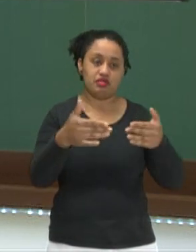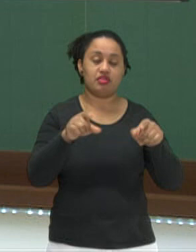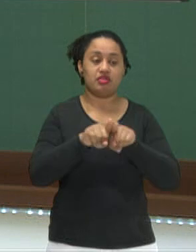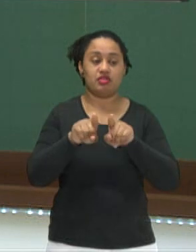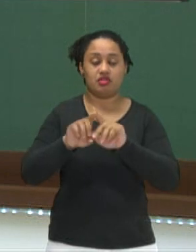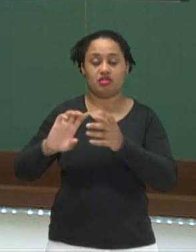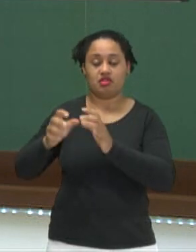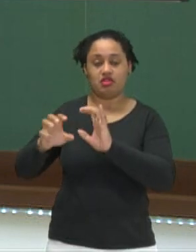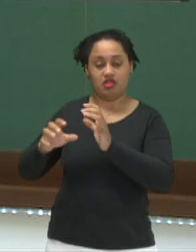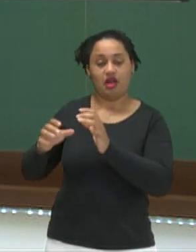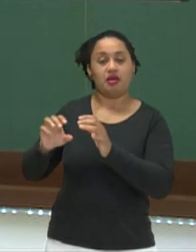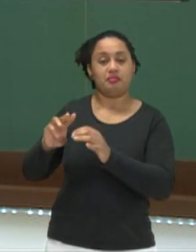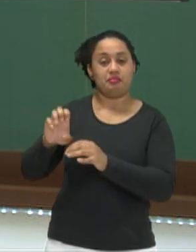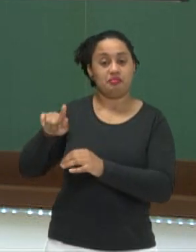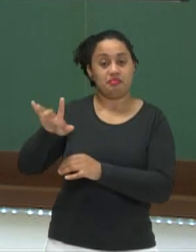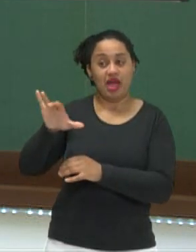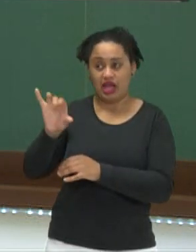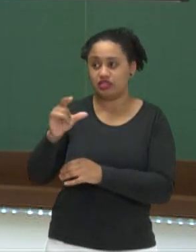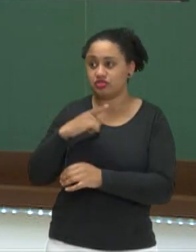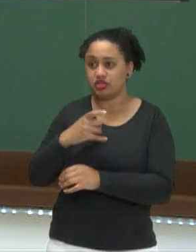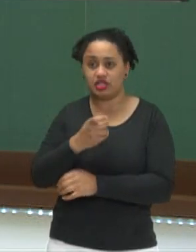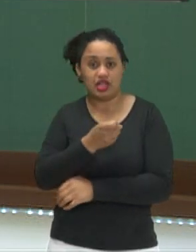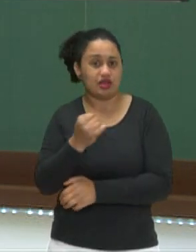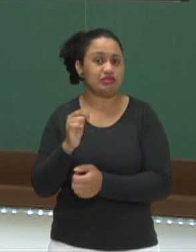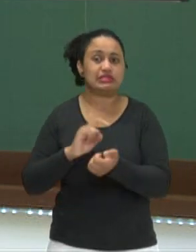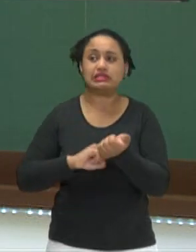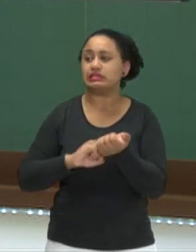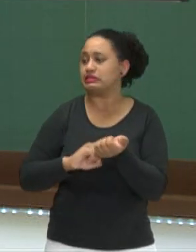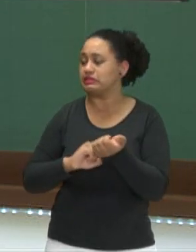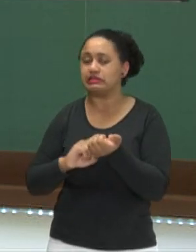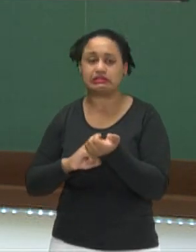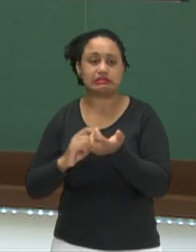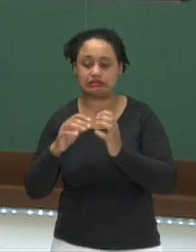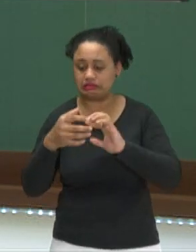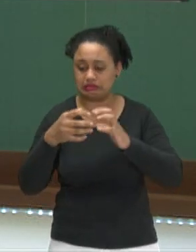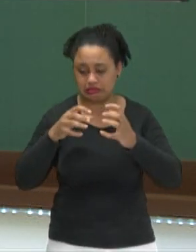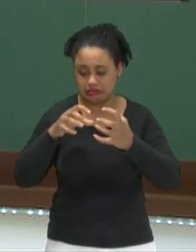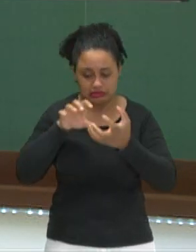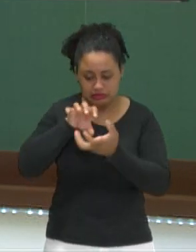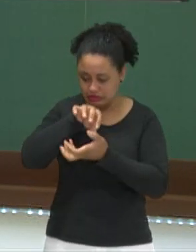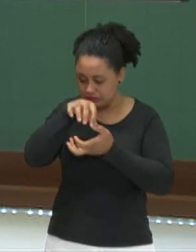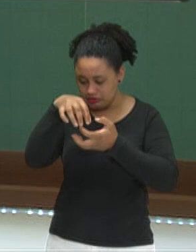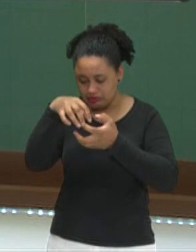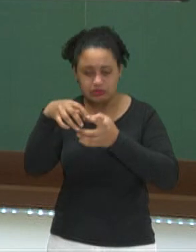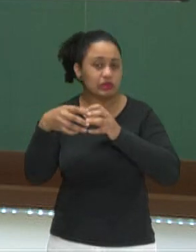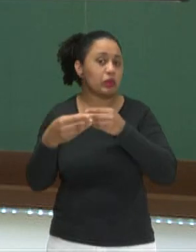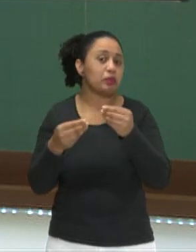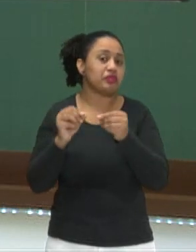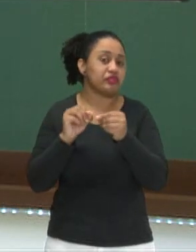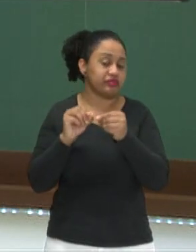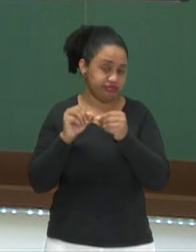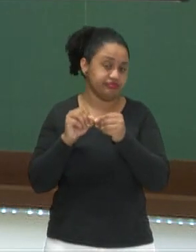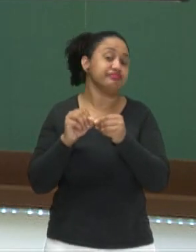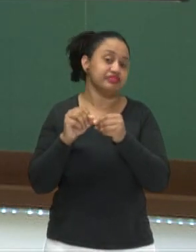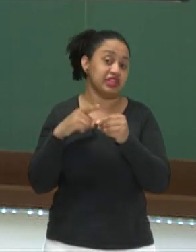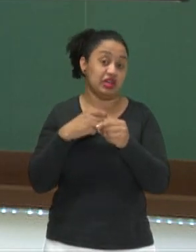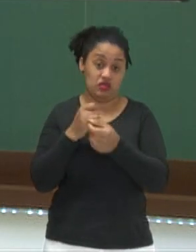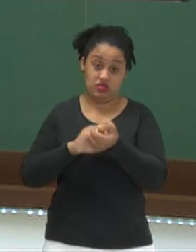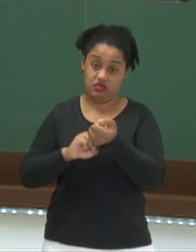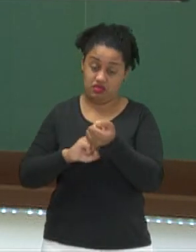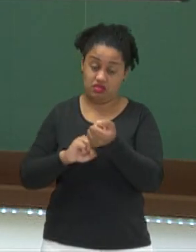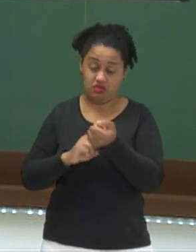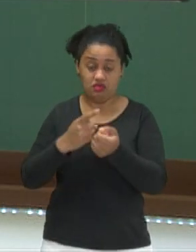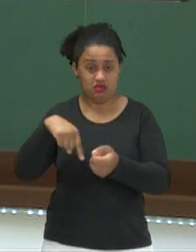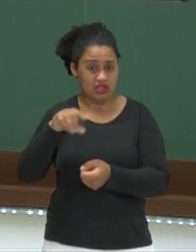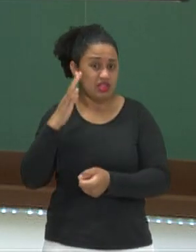nosso famoso, que deixa alguns estressados, né, na resolução, que é o nosso cubo mágico, né? Que